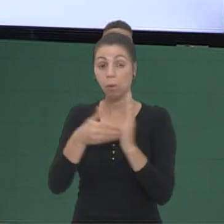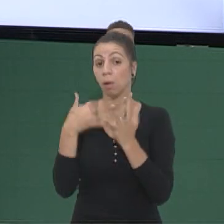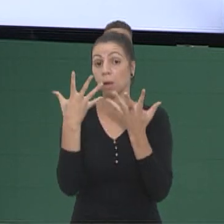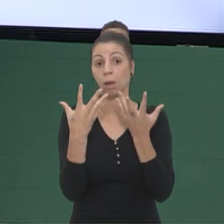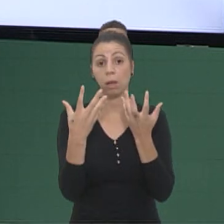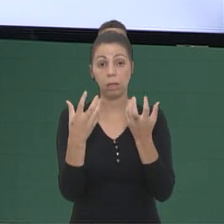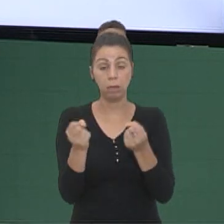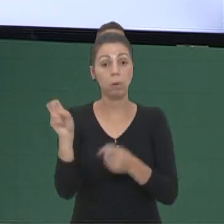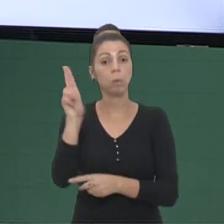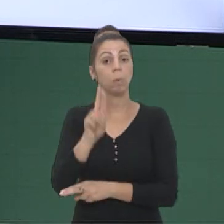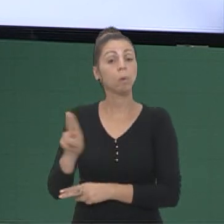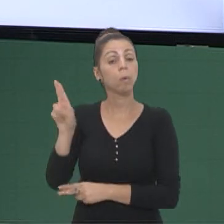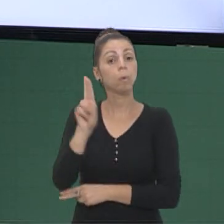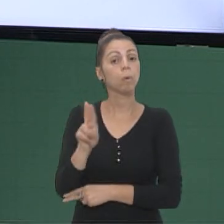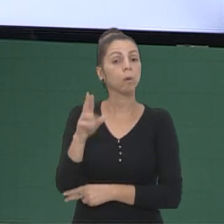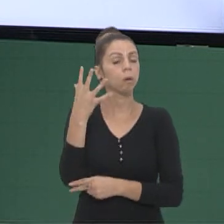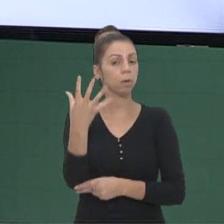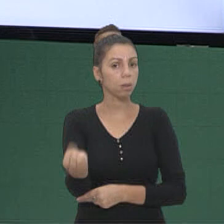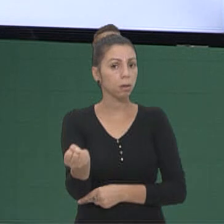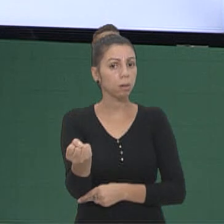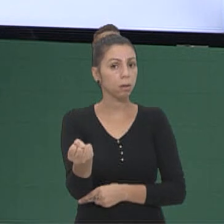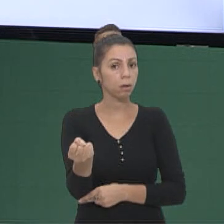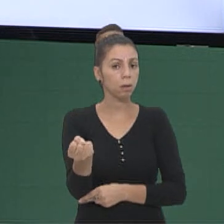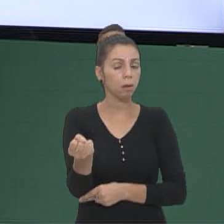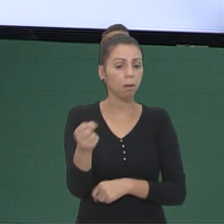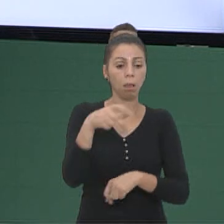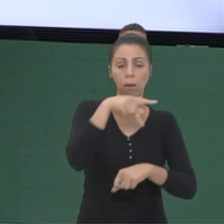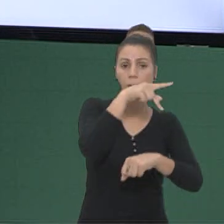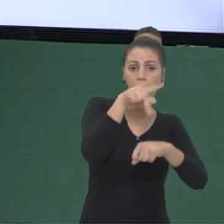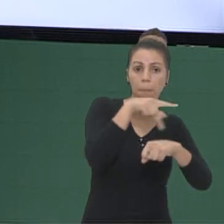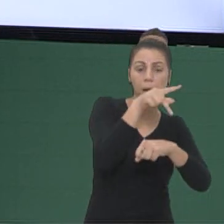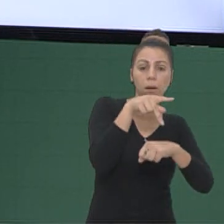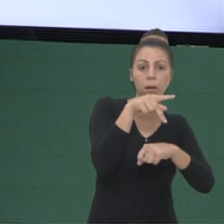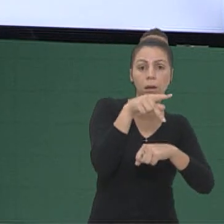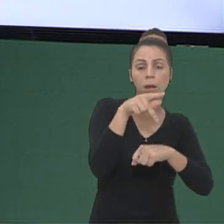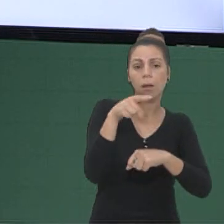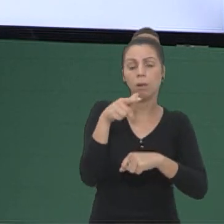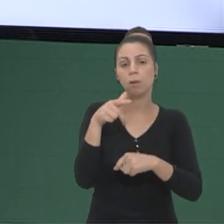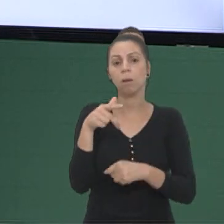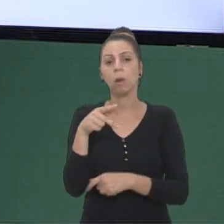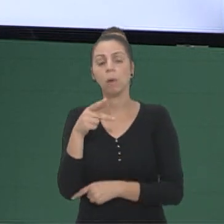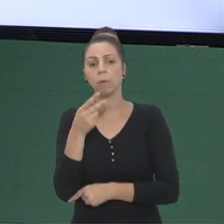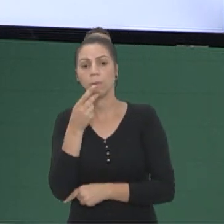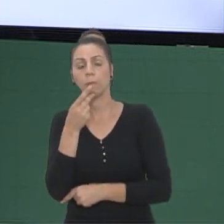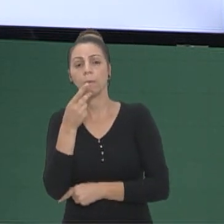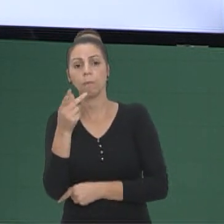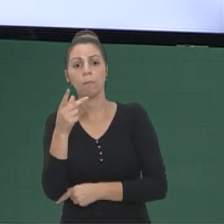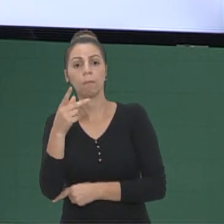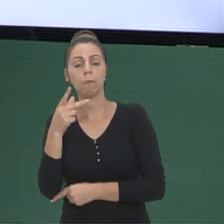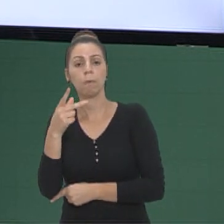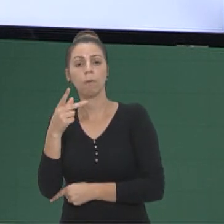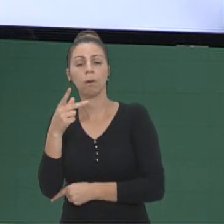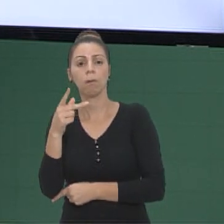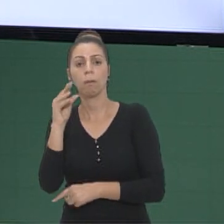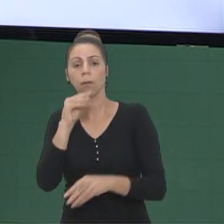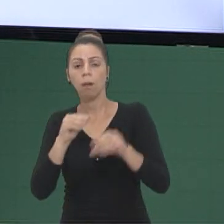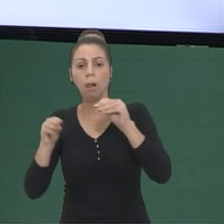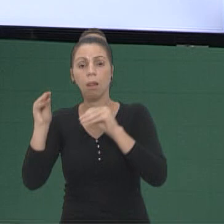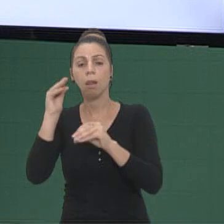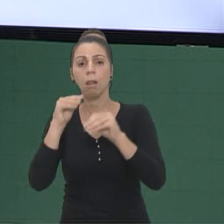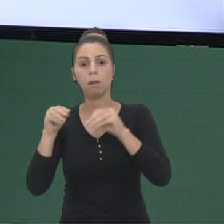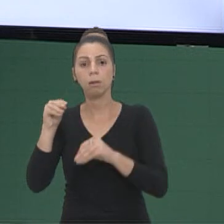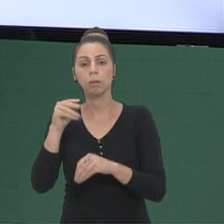acordo com o contexto de uso. Lembram? 21 países falantes do espanhol como língua oficial. Então, a variação ela é grande